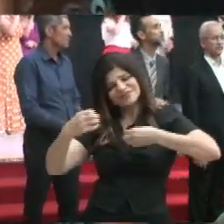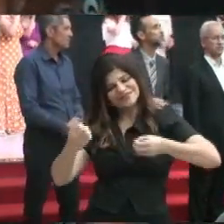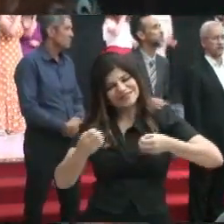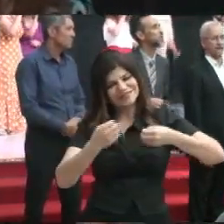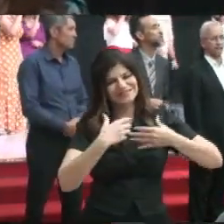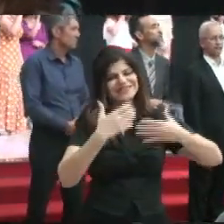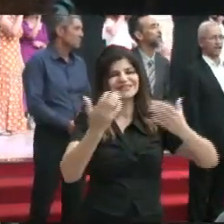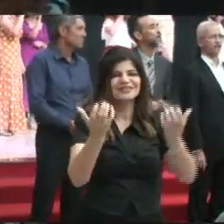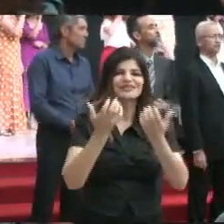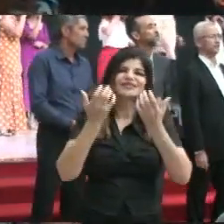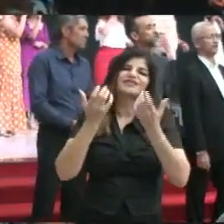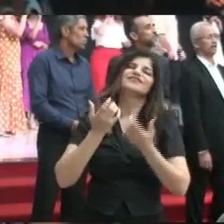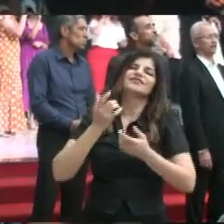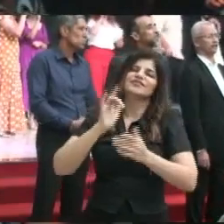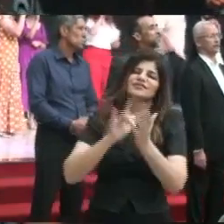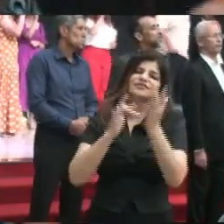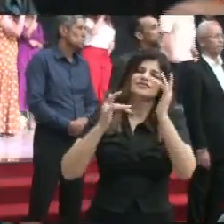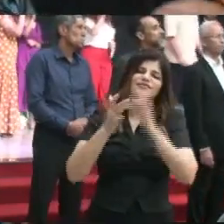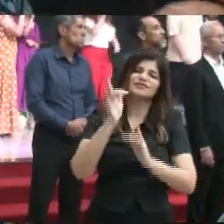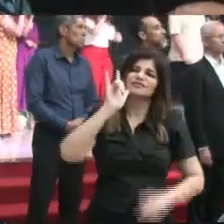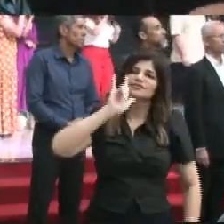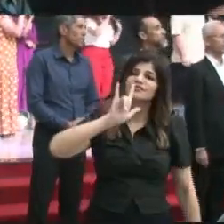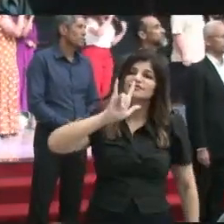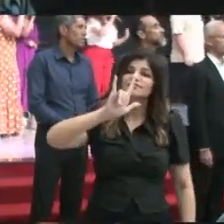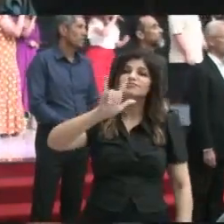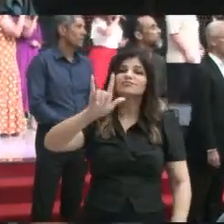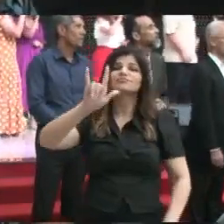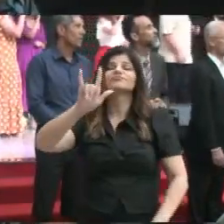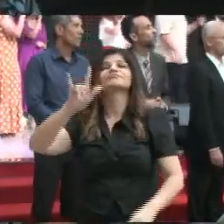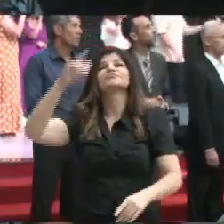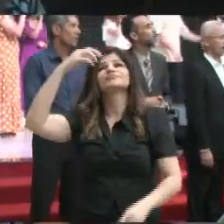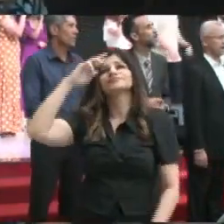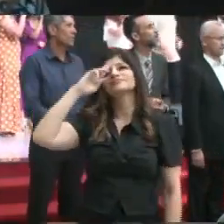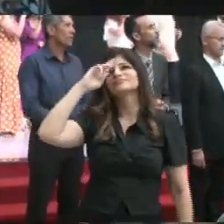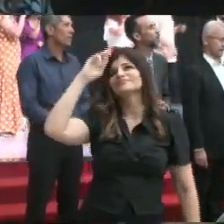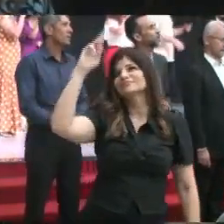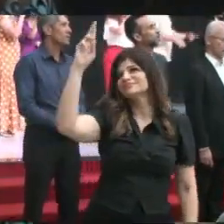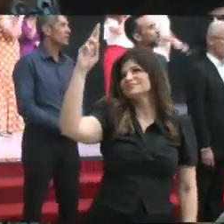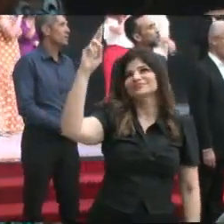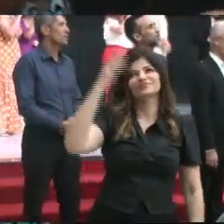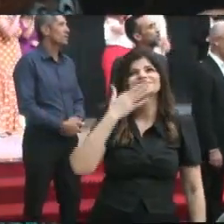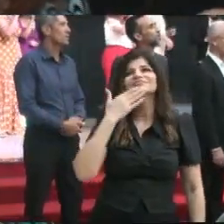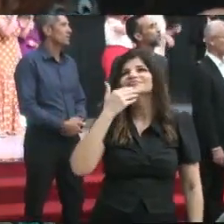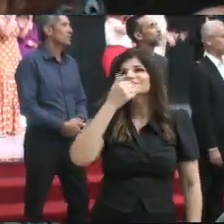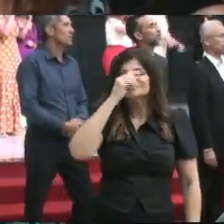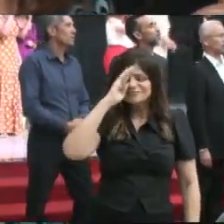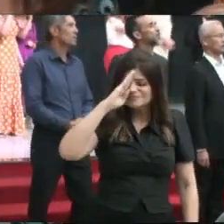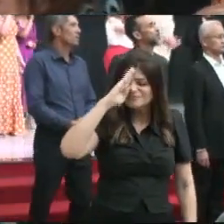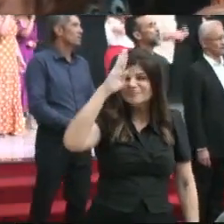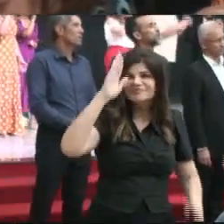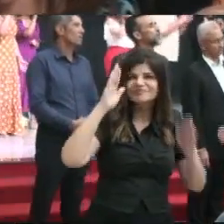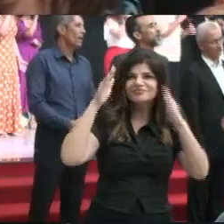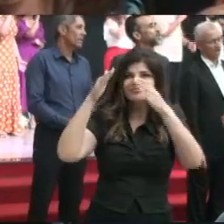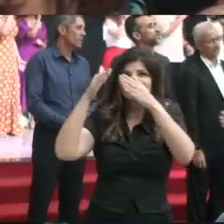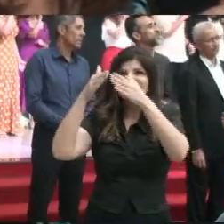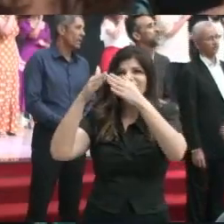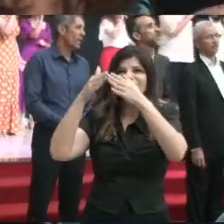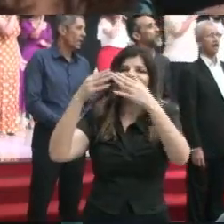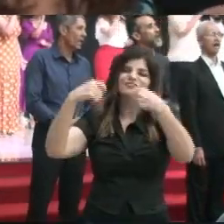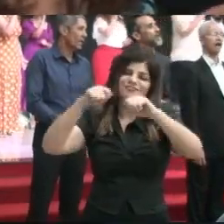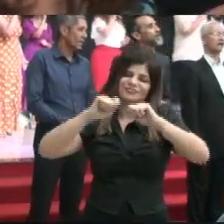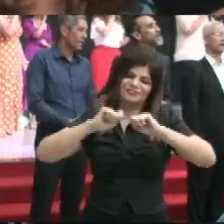amar somente a ti, porque o Senhor é meu bem maior. Faz